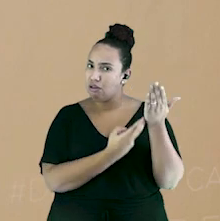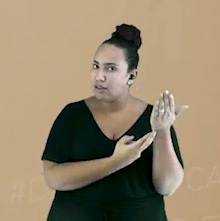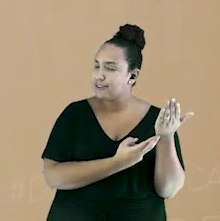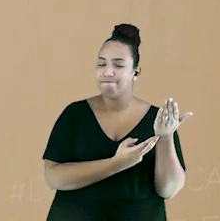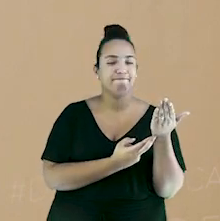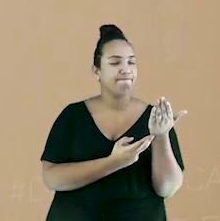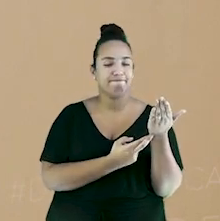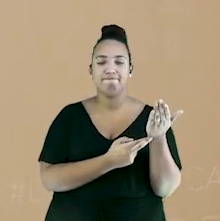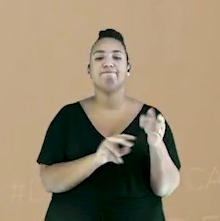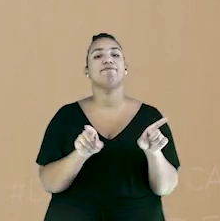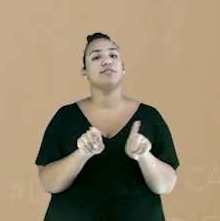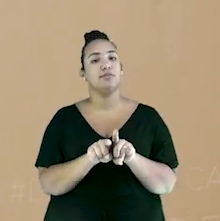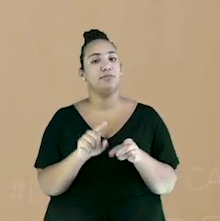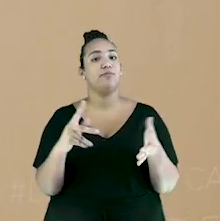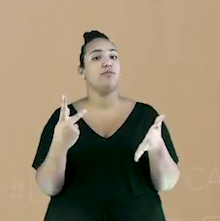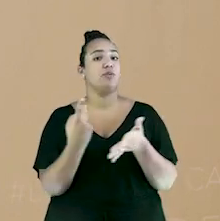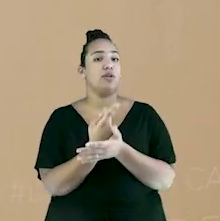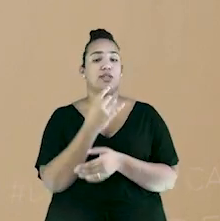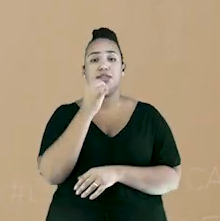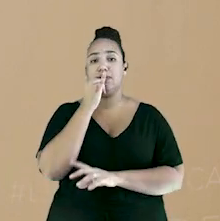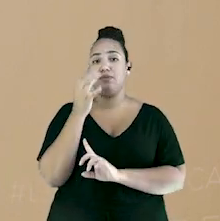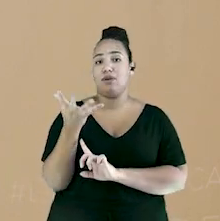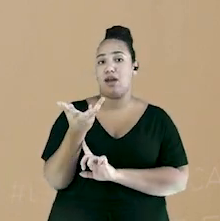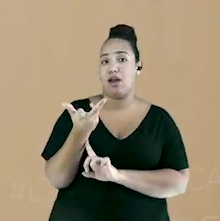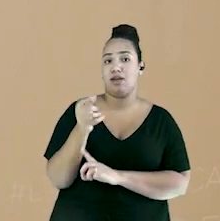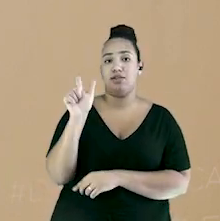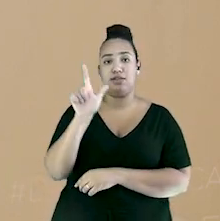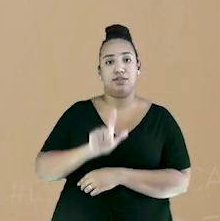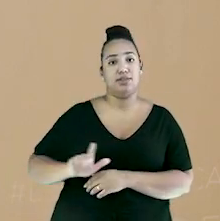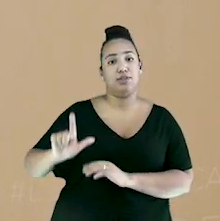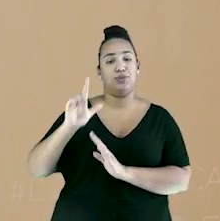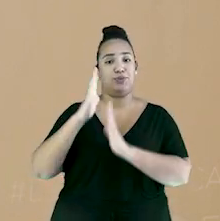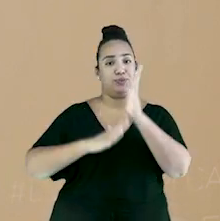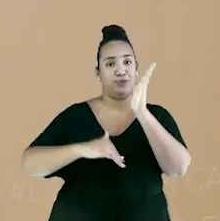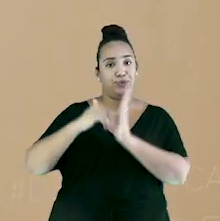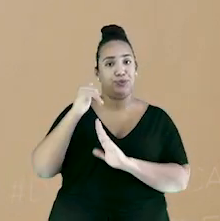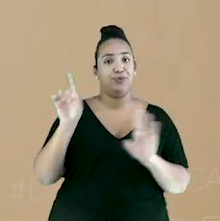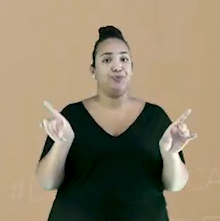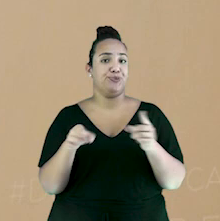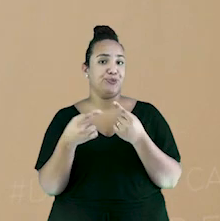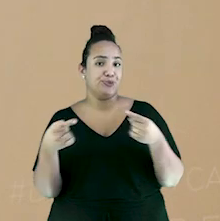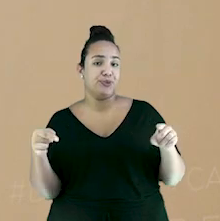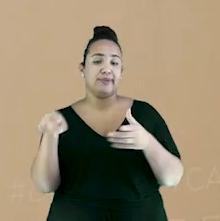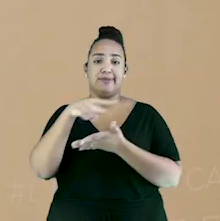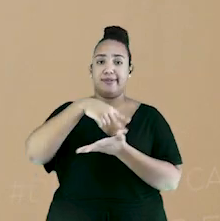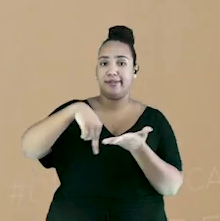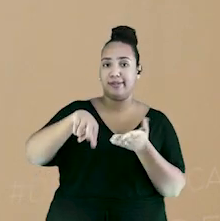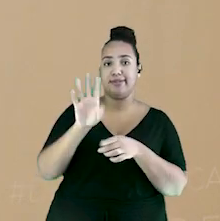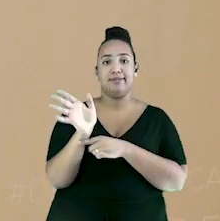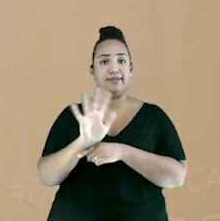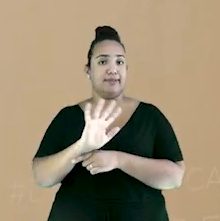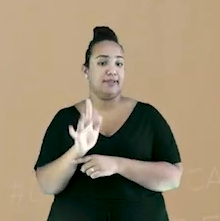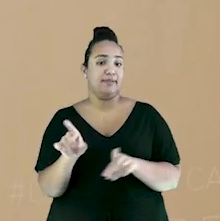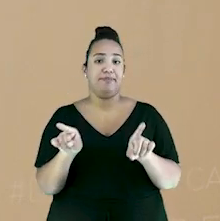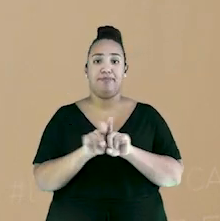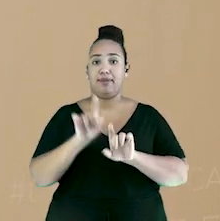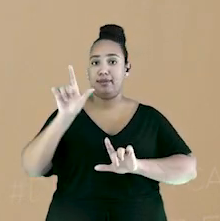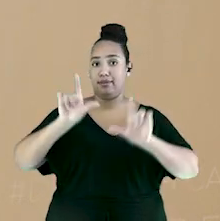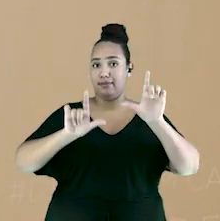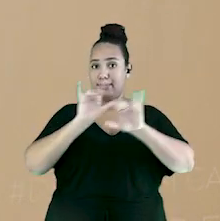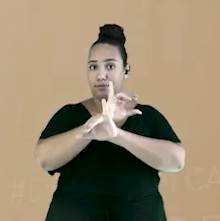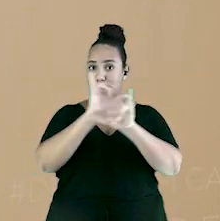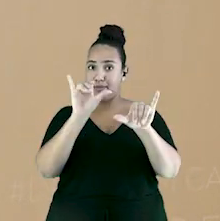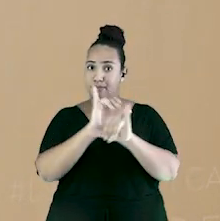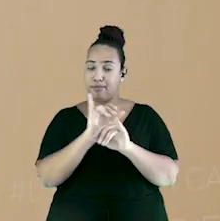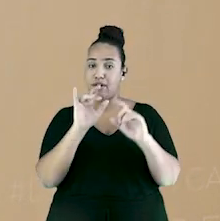ocorre somente em redações e outros textos, não. Também ocorre nas artes, como a literatura, pintura, músicas, dança, cinema,